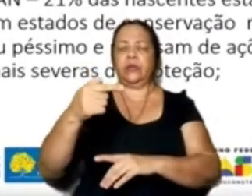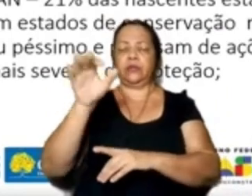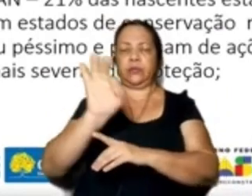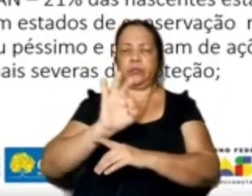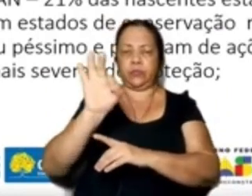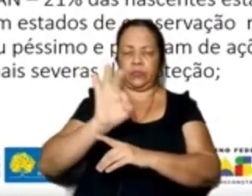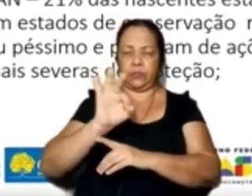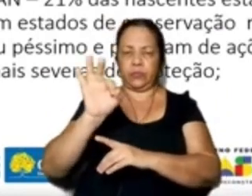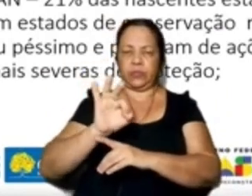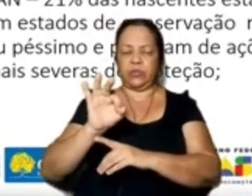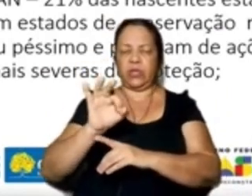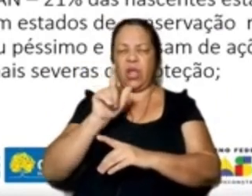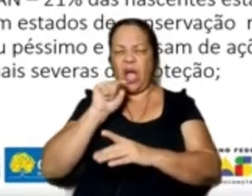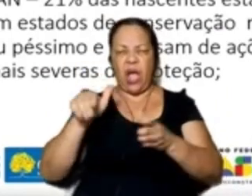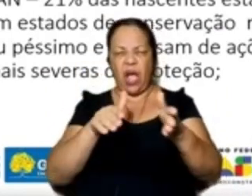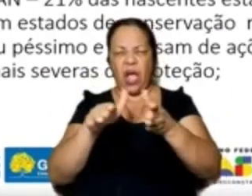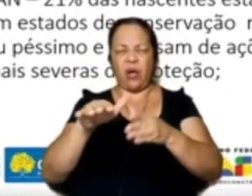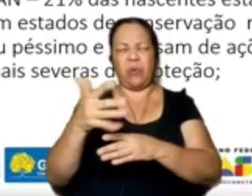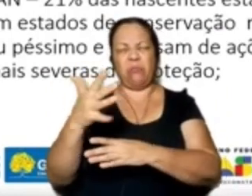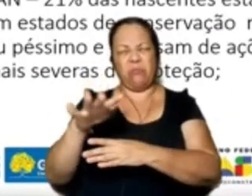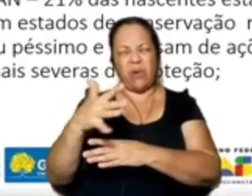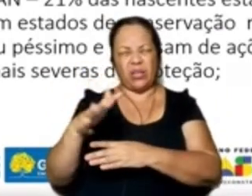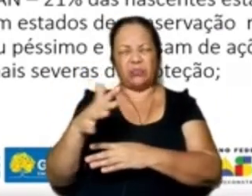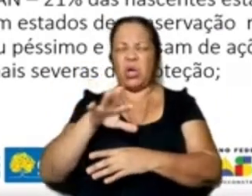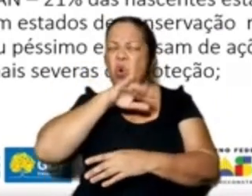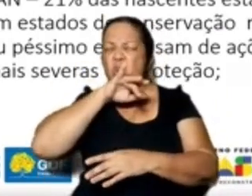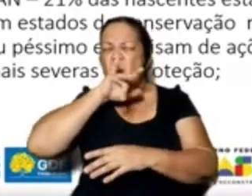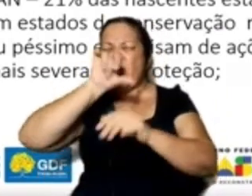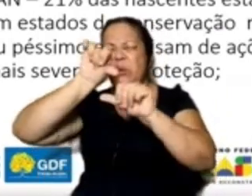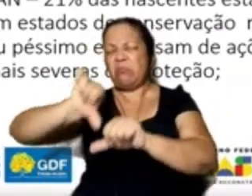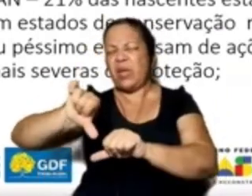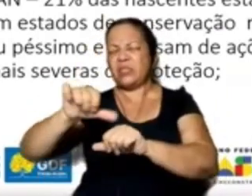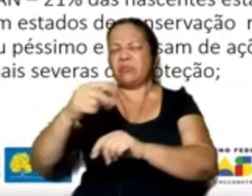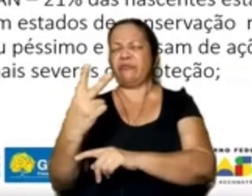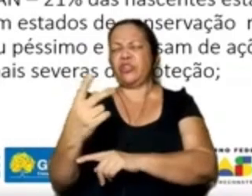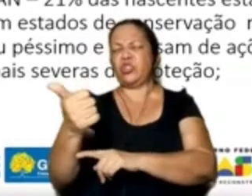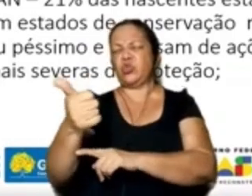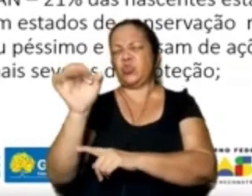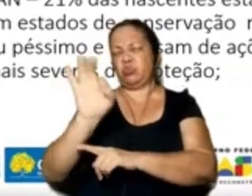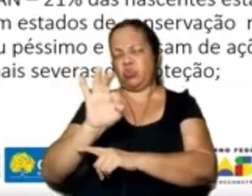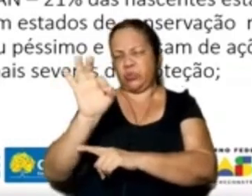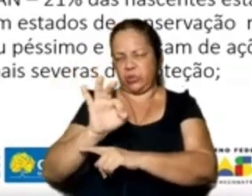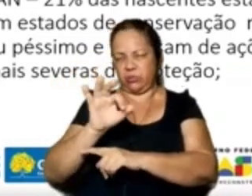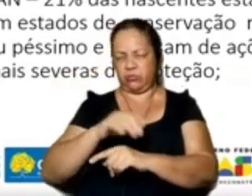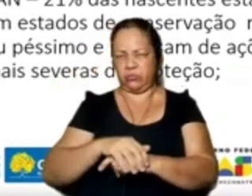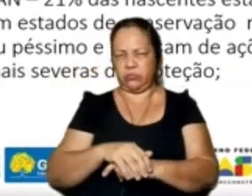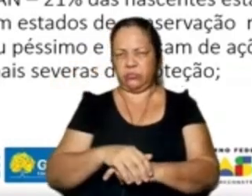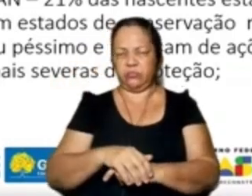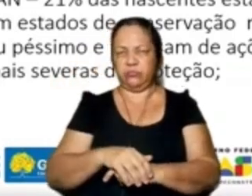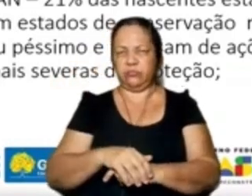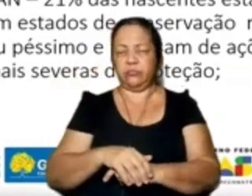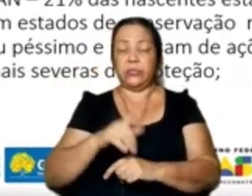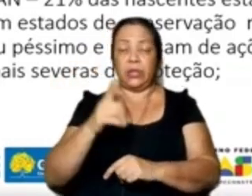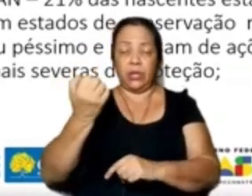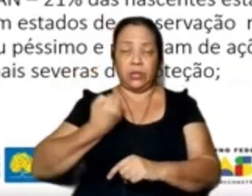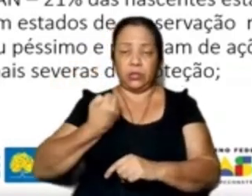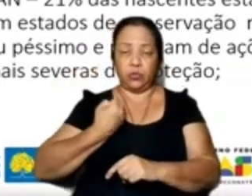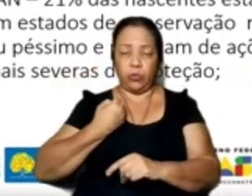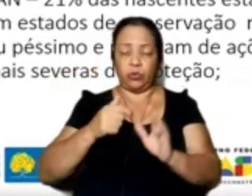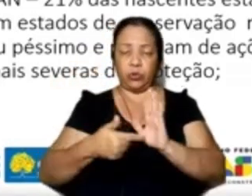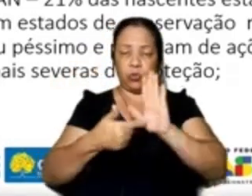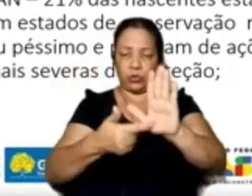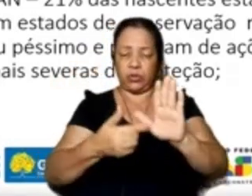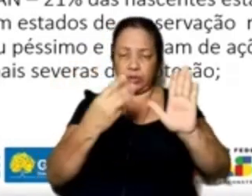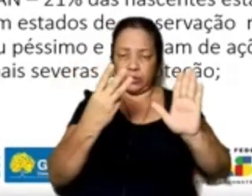37% razoável e ruim e péssima, 21%. Então, esse número de